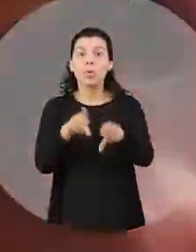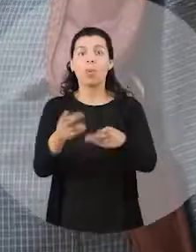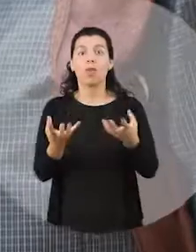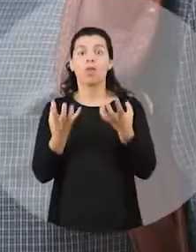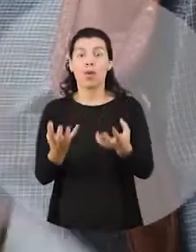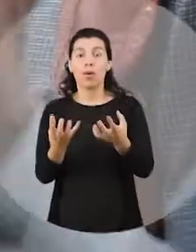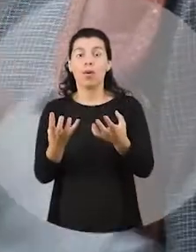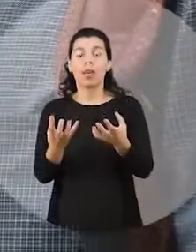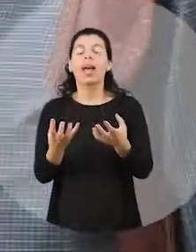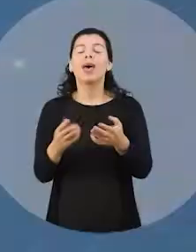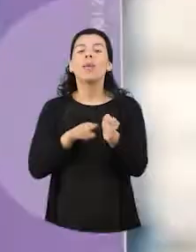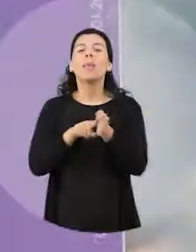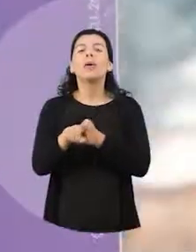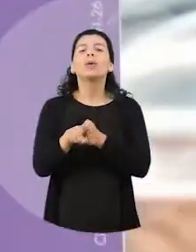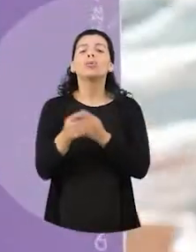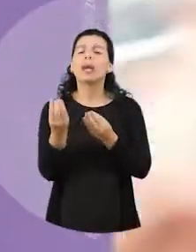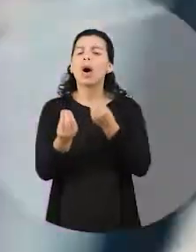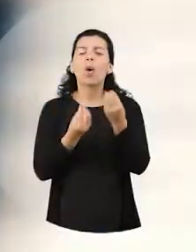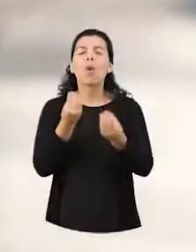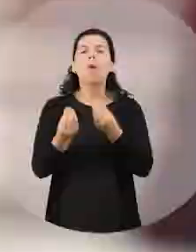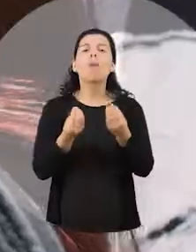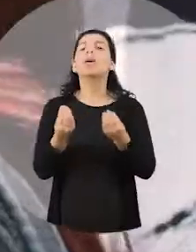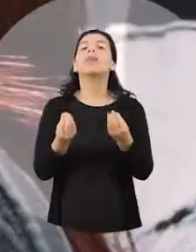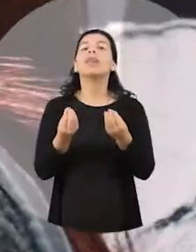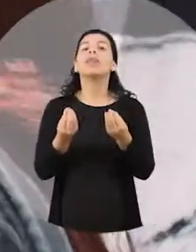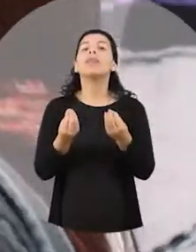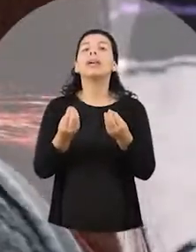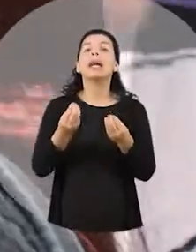as perguntas do Povo quero fazer uma pergunta para